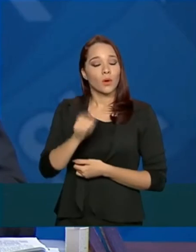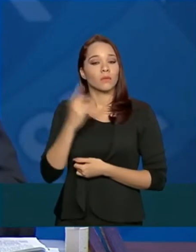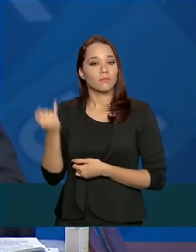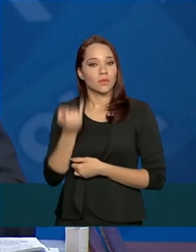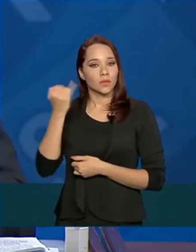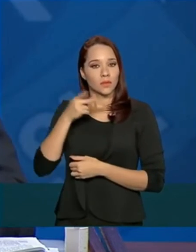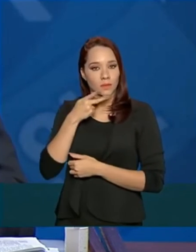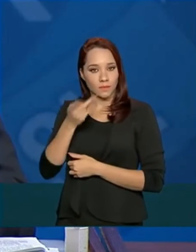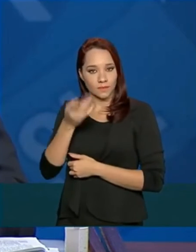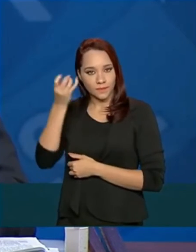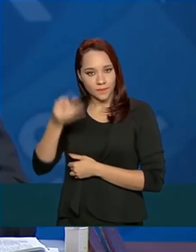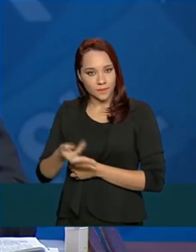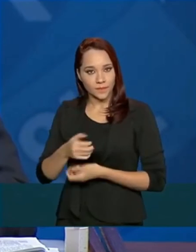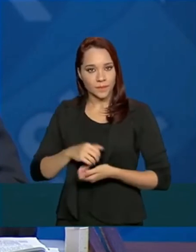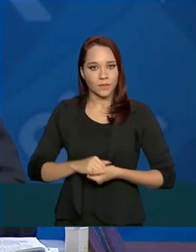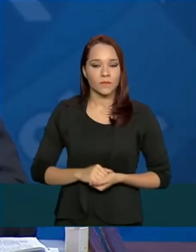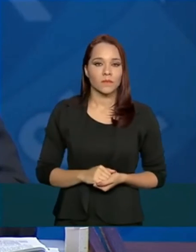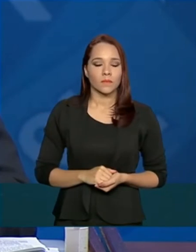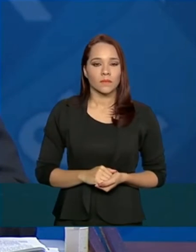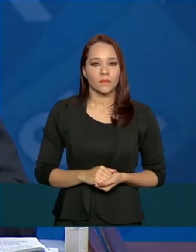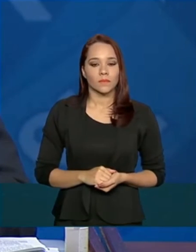importante falar é que